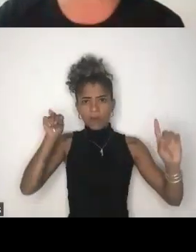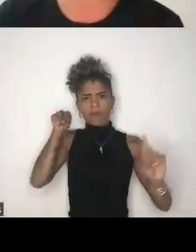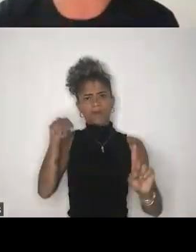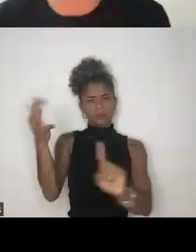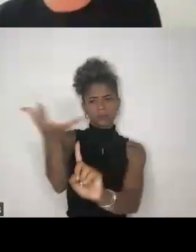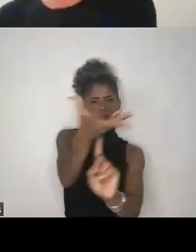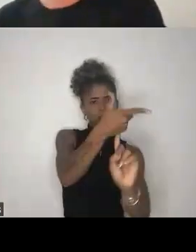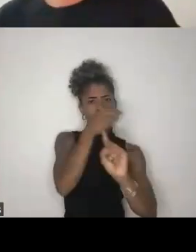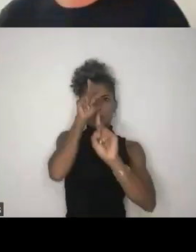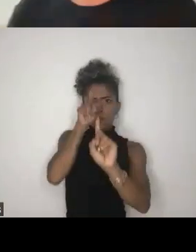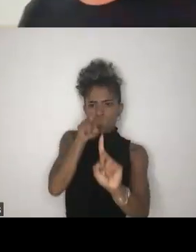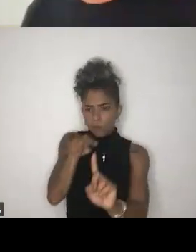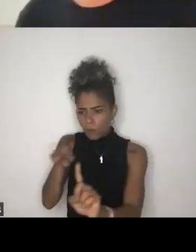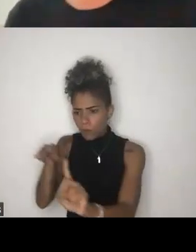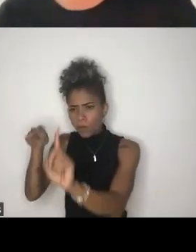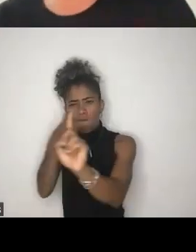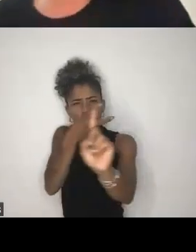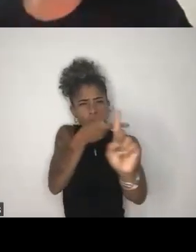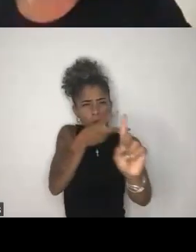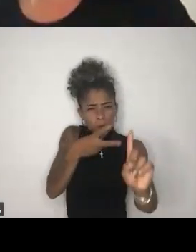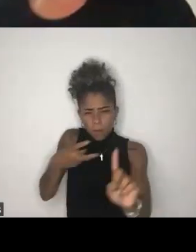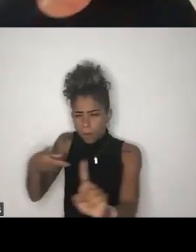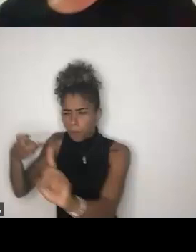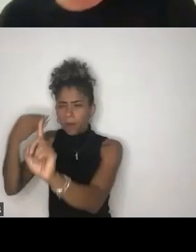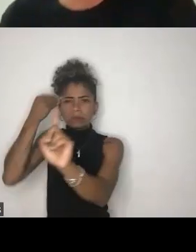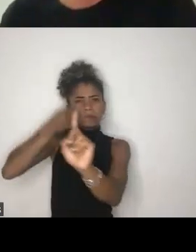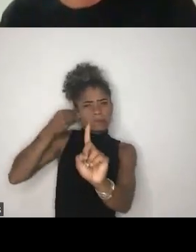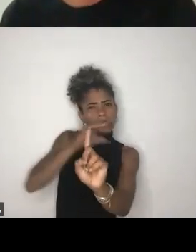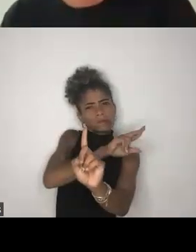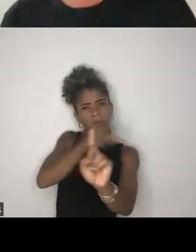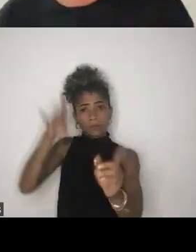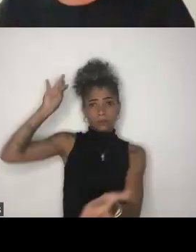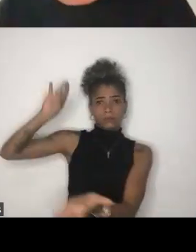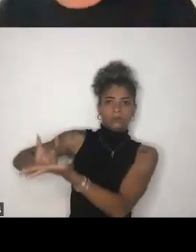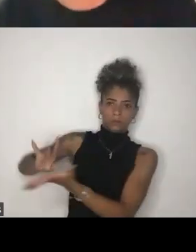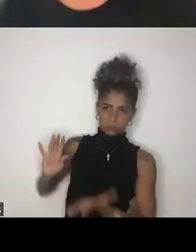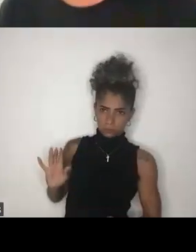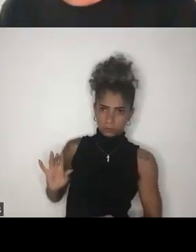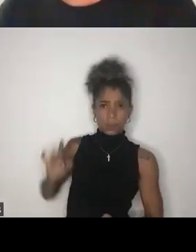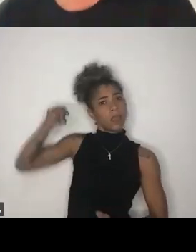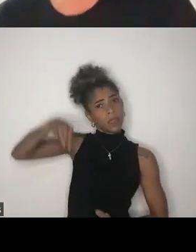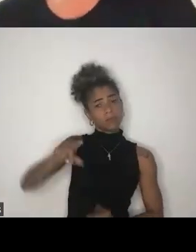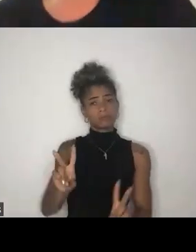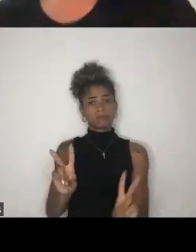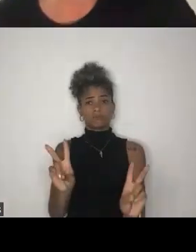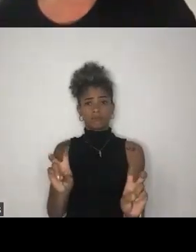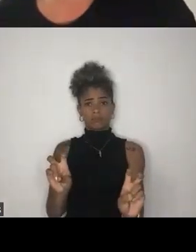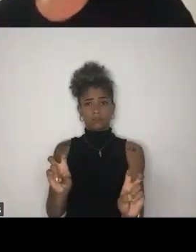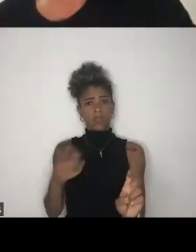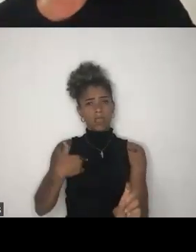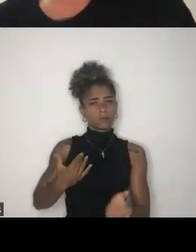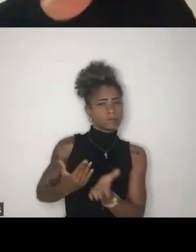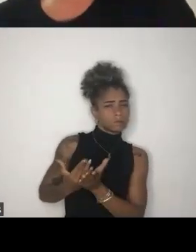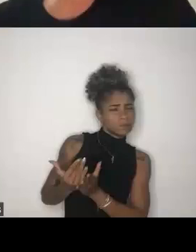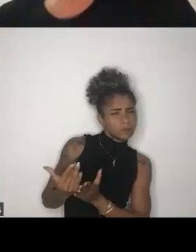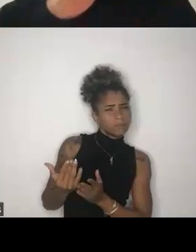que se abrir para poder ter uma percepção diferente da realidade e aí nesse tema é que eu comecei a